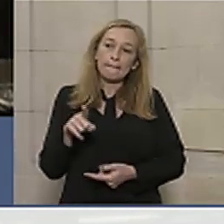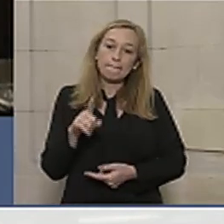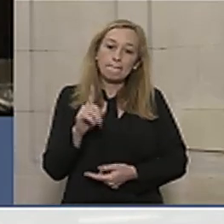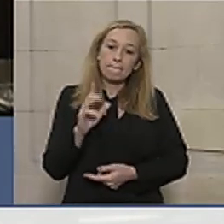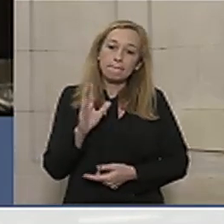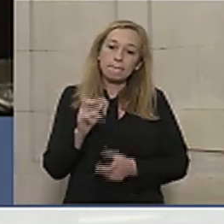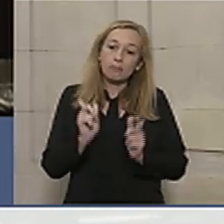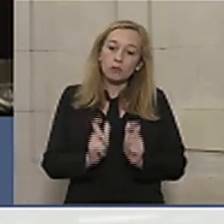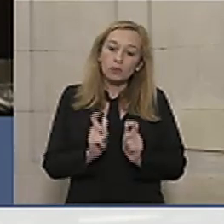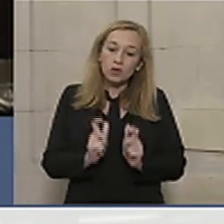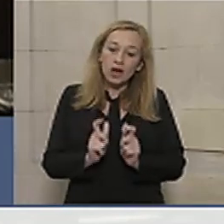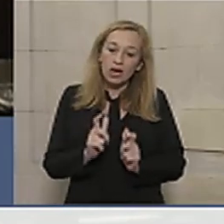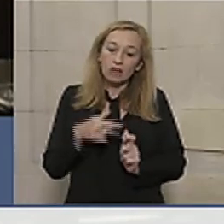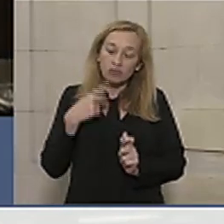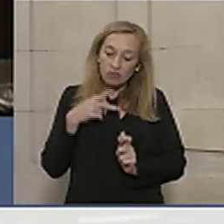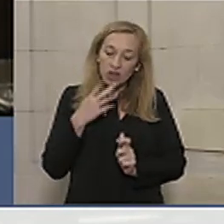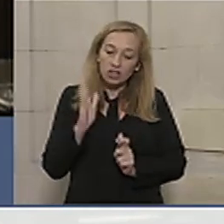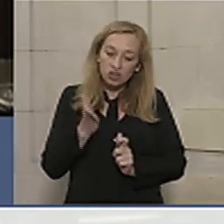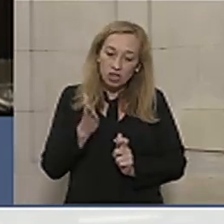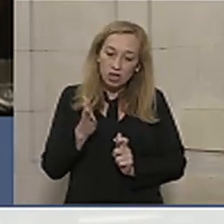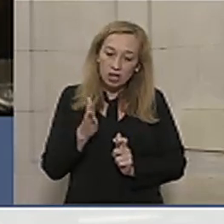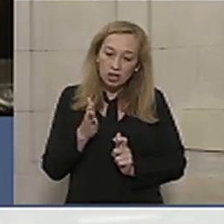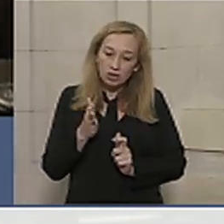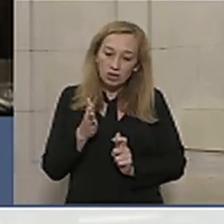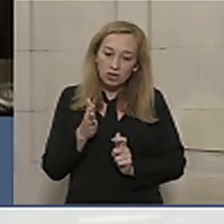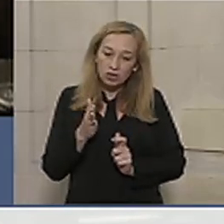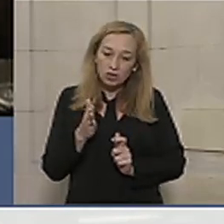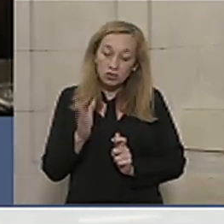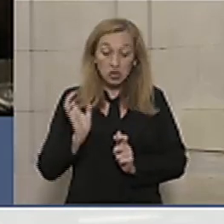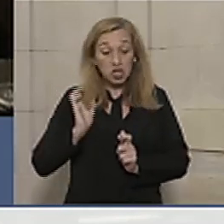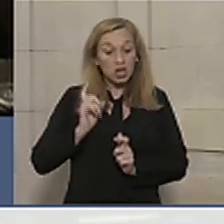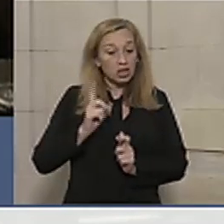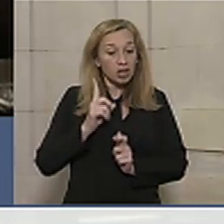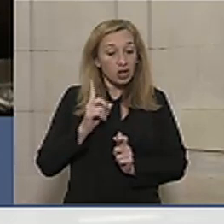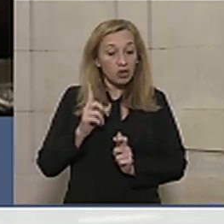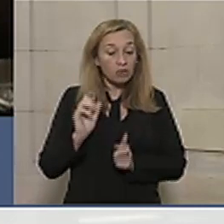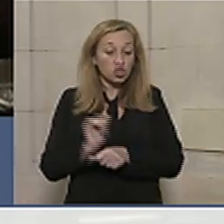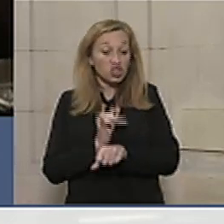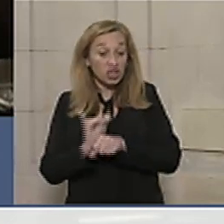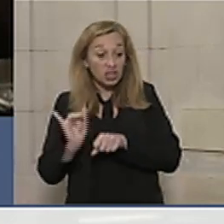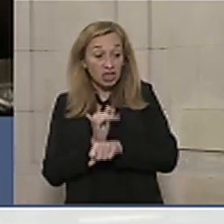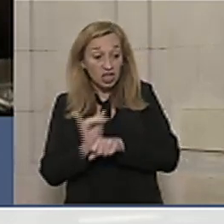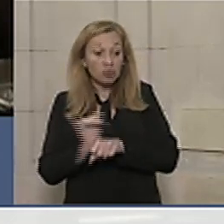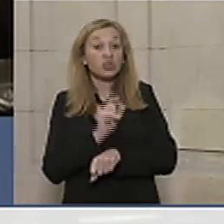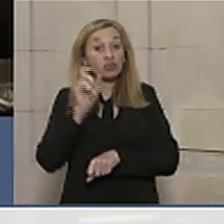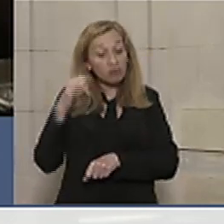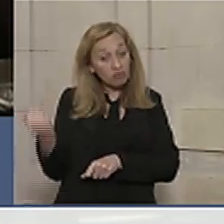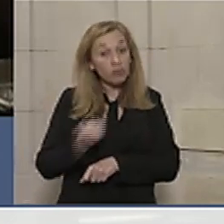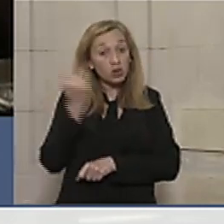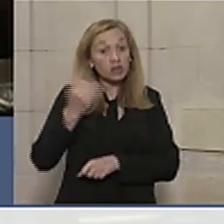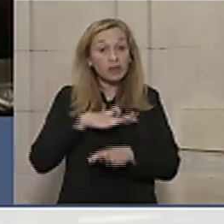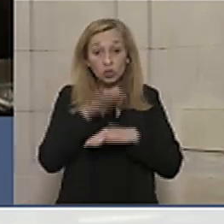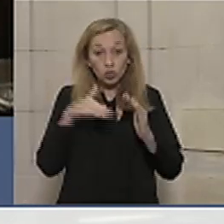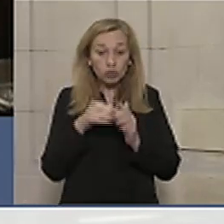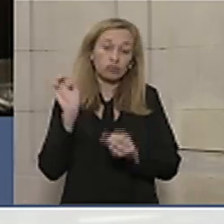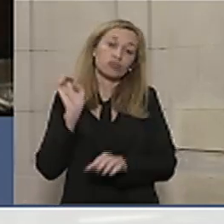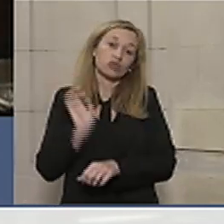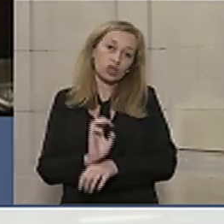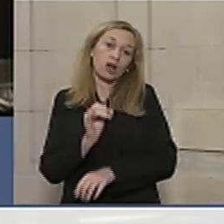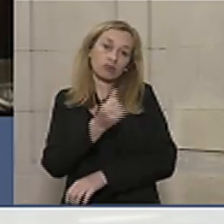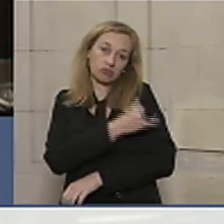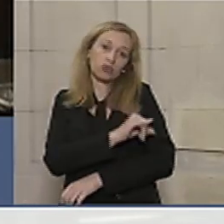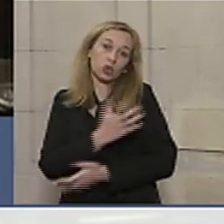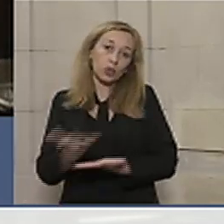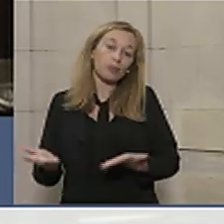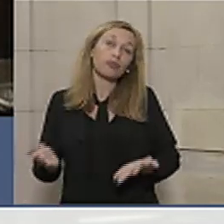uma região, como eu falei, uma região não de uma região rica, mas uma região estrategicamente muito importante para todo o estado, muito